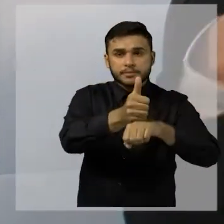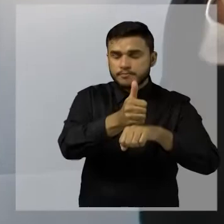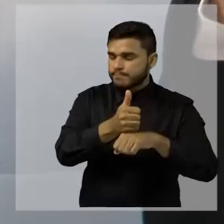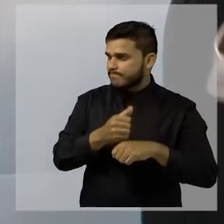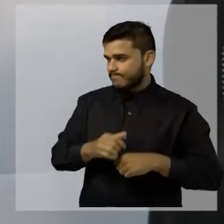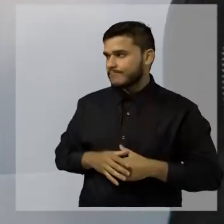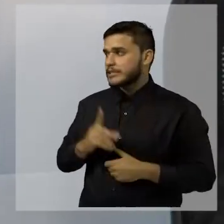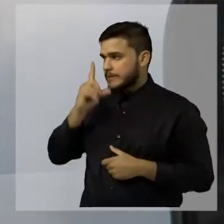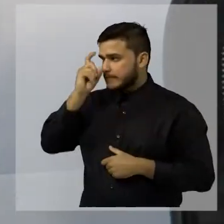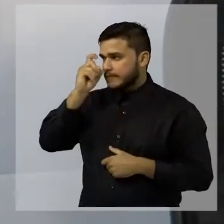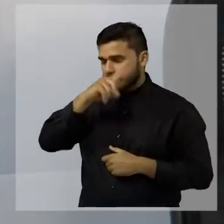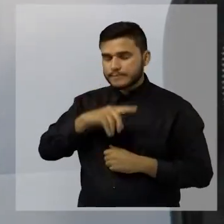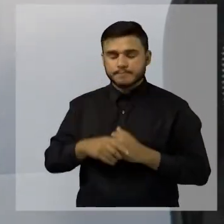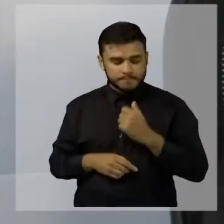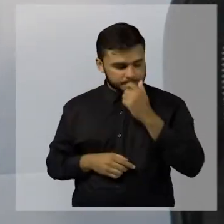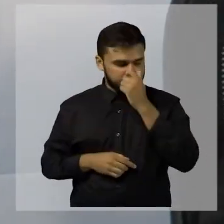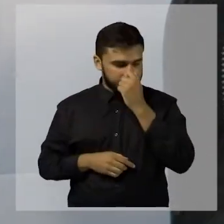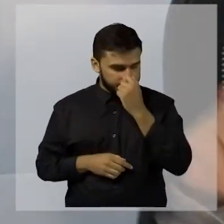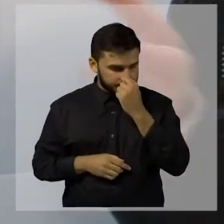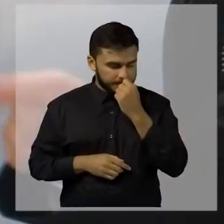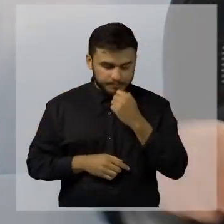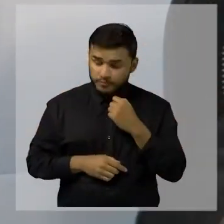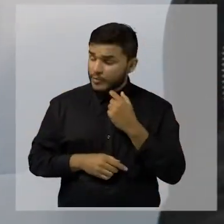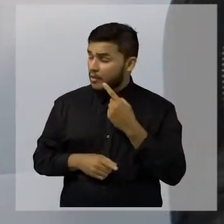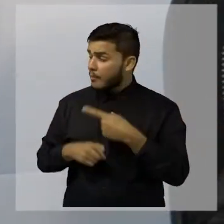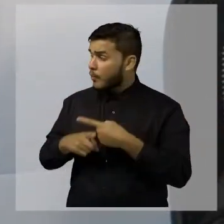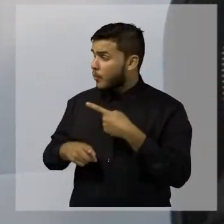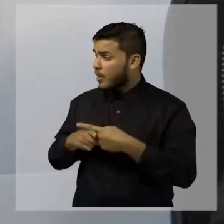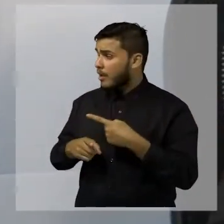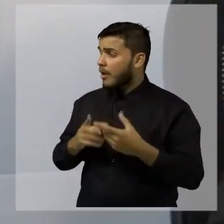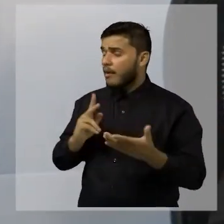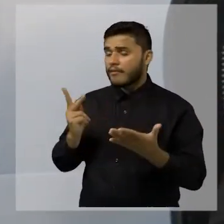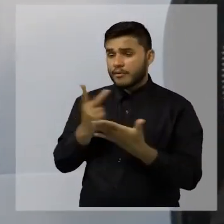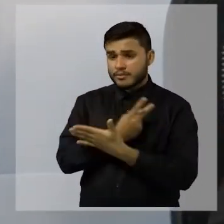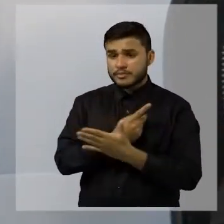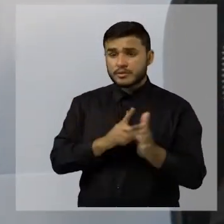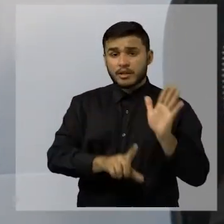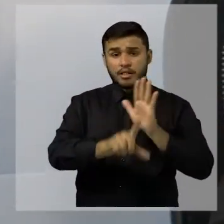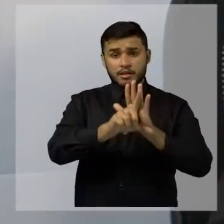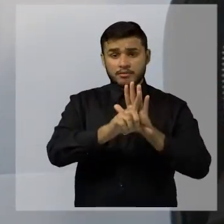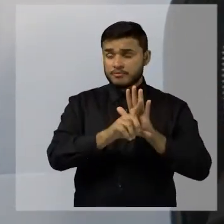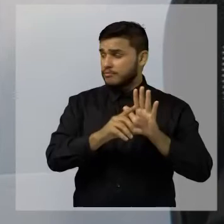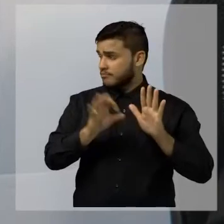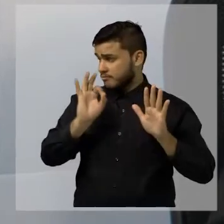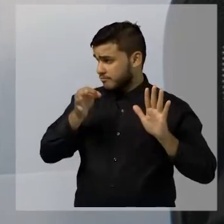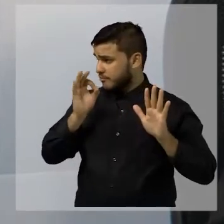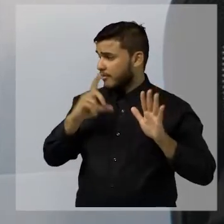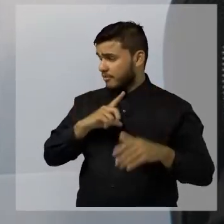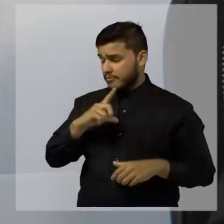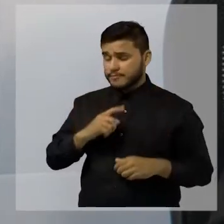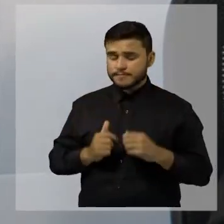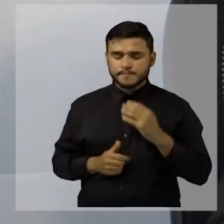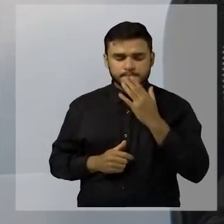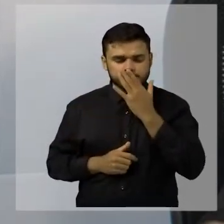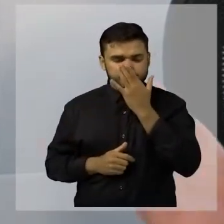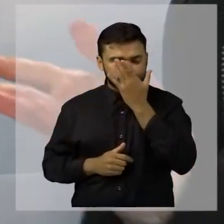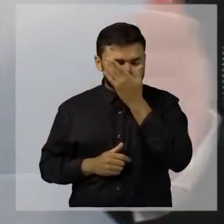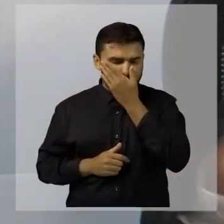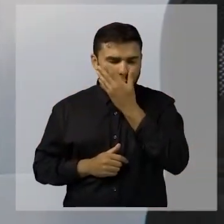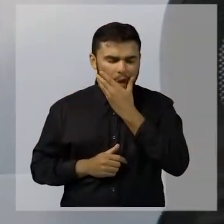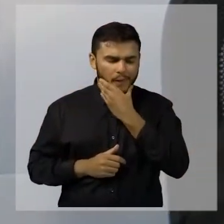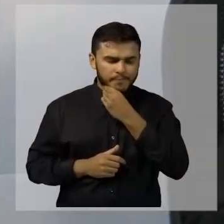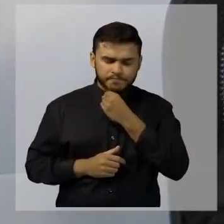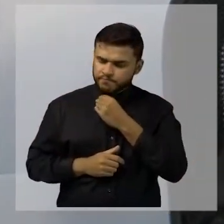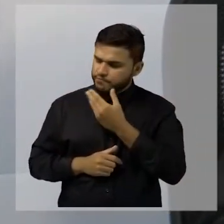causa da cláusula de barreira. Mas no que você está falando é o seguinte, vamos lá. Você tem ex-deputado, por exemplo,